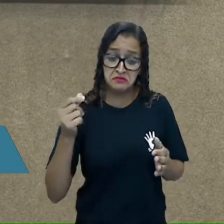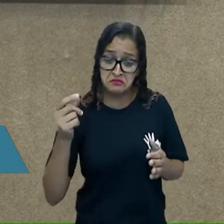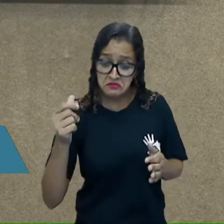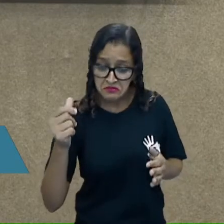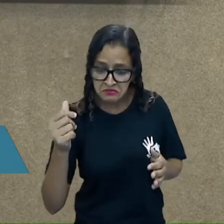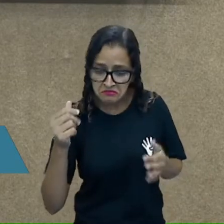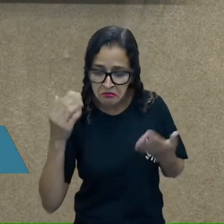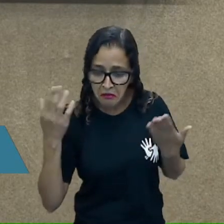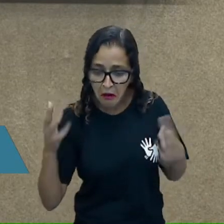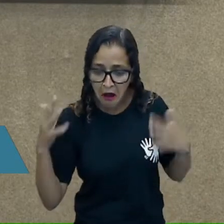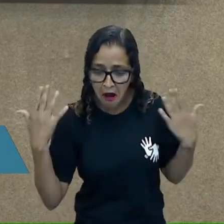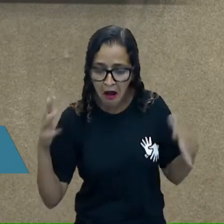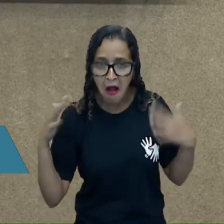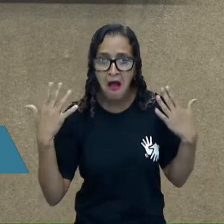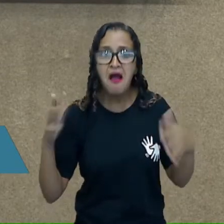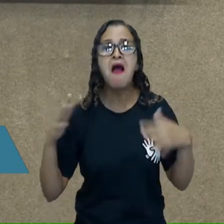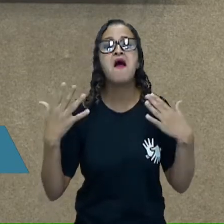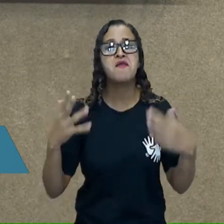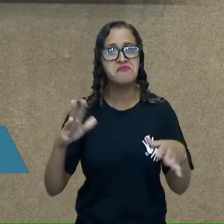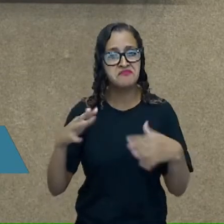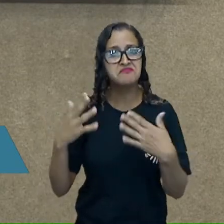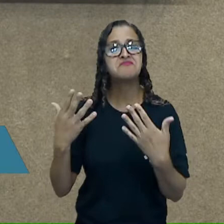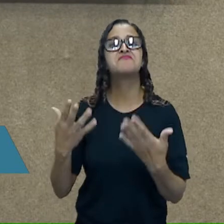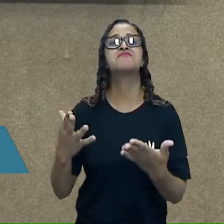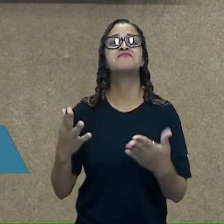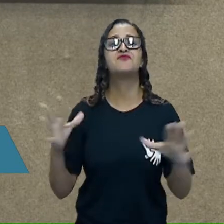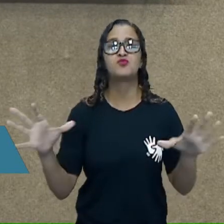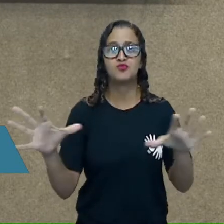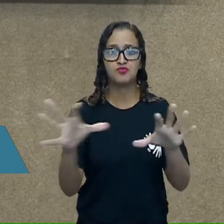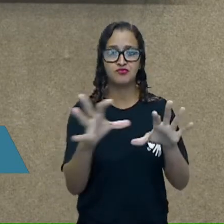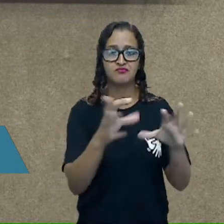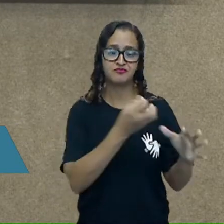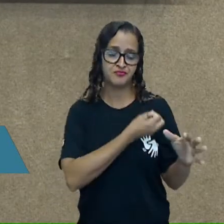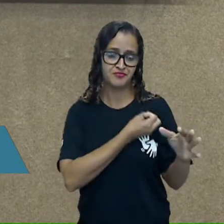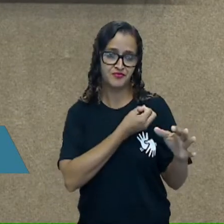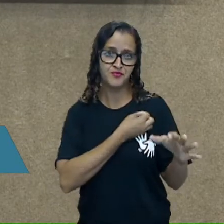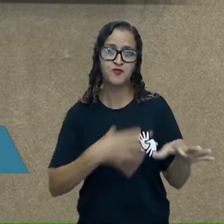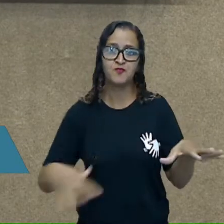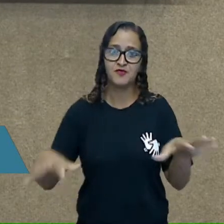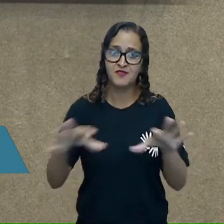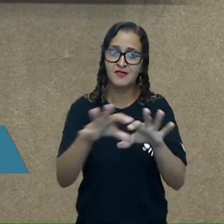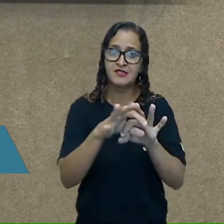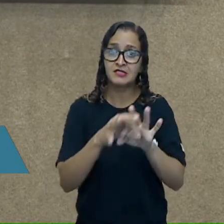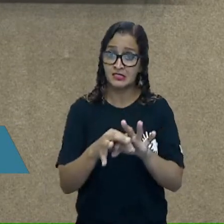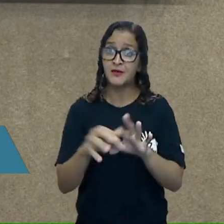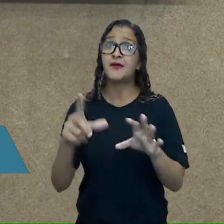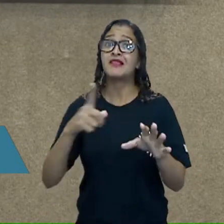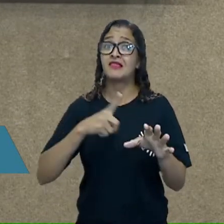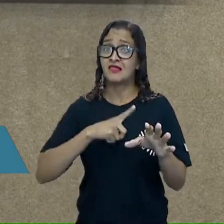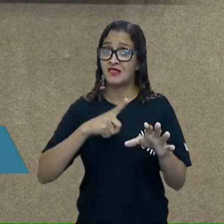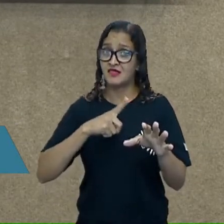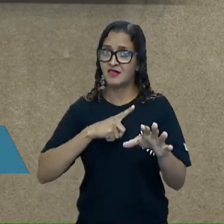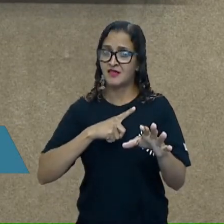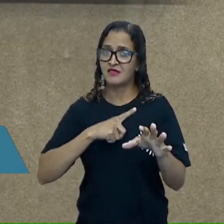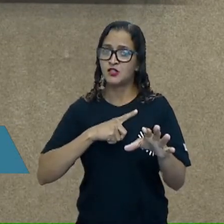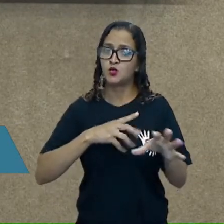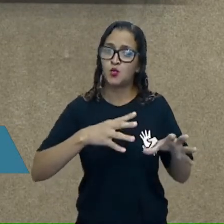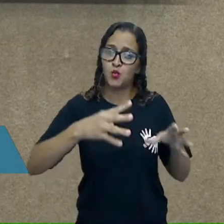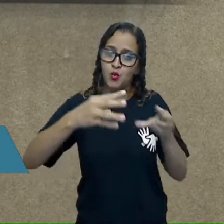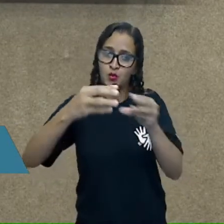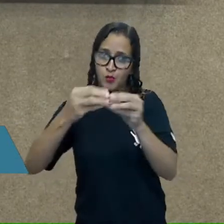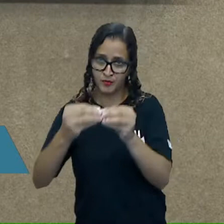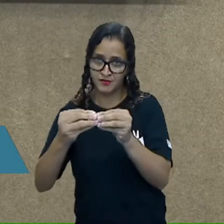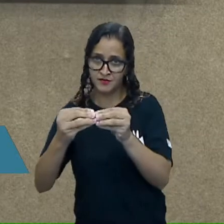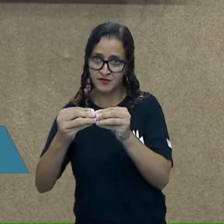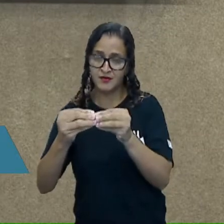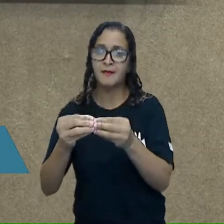todos, mas podem ter certeza que todos os números existem e são formados a partir